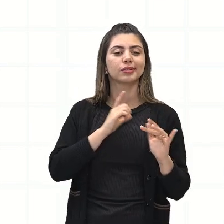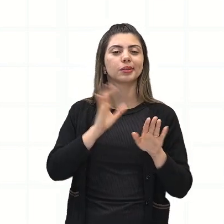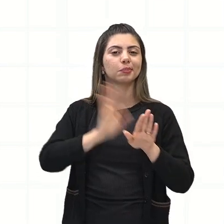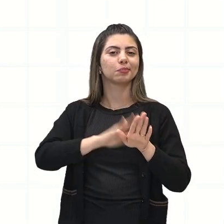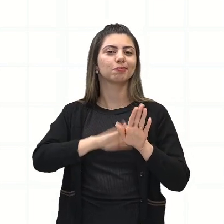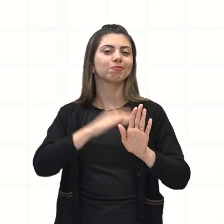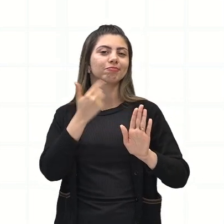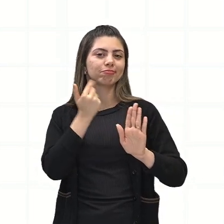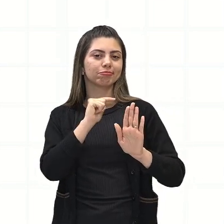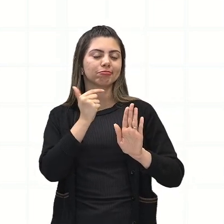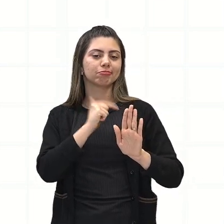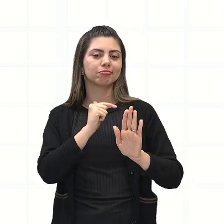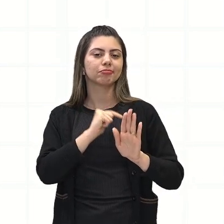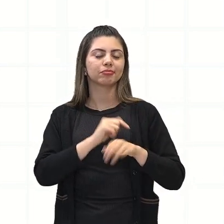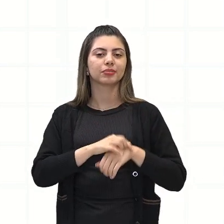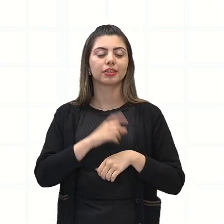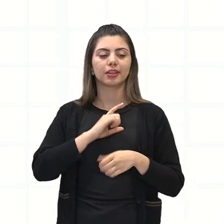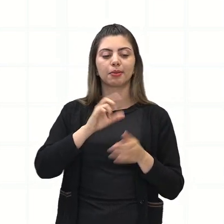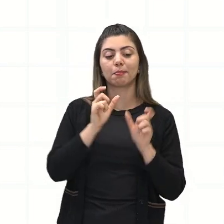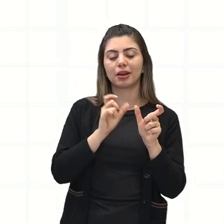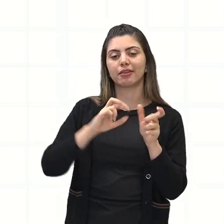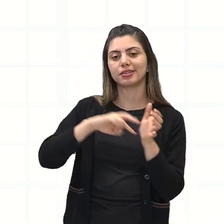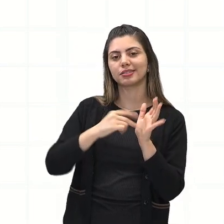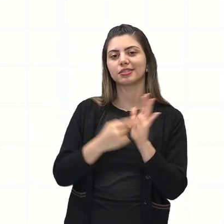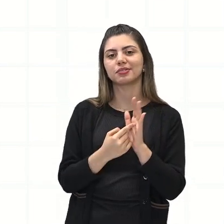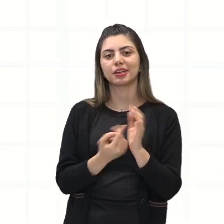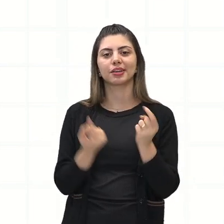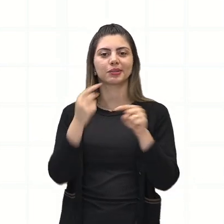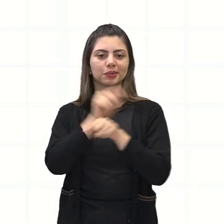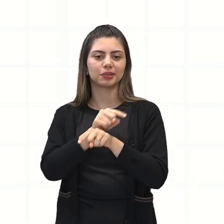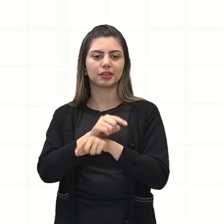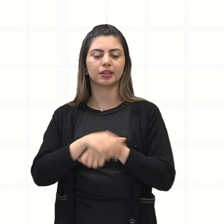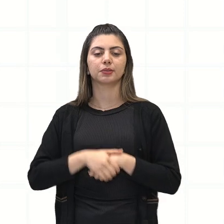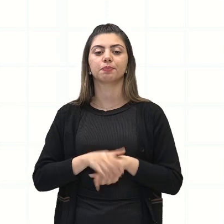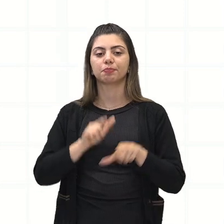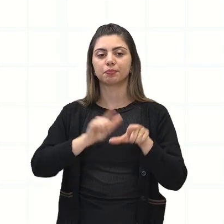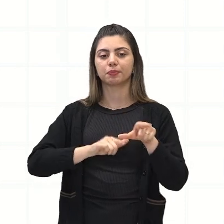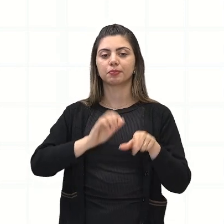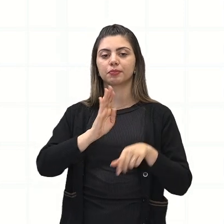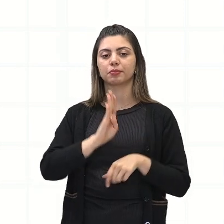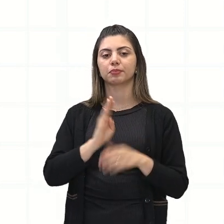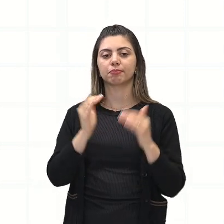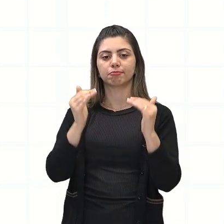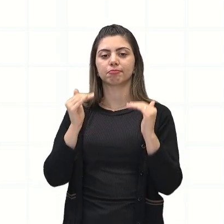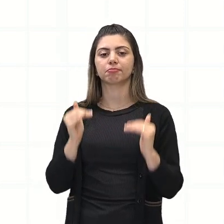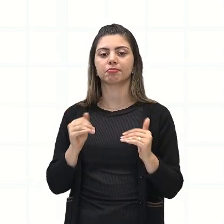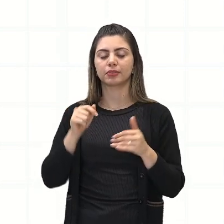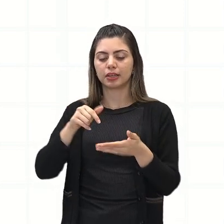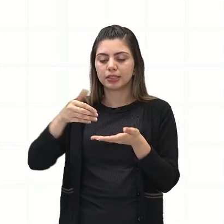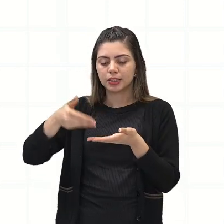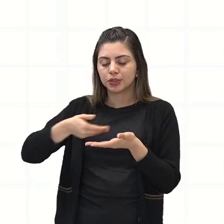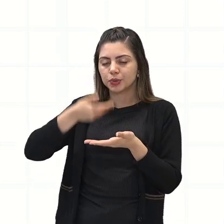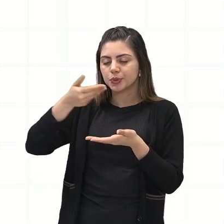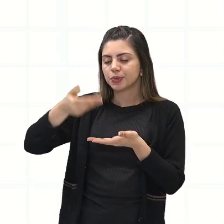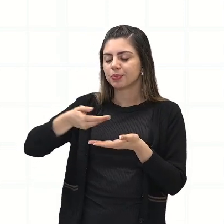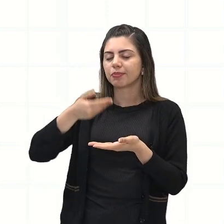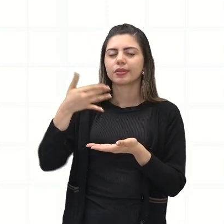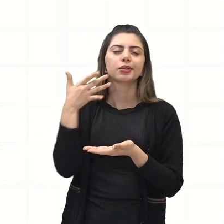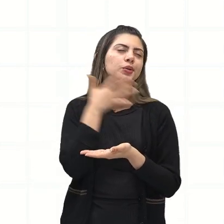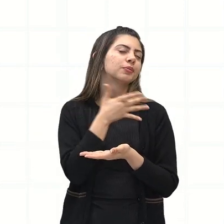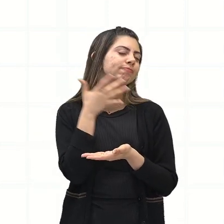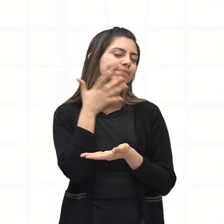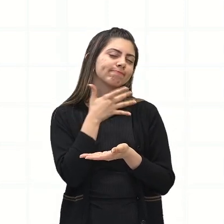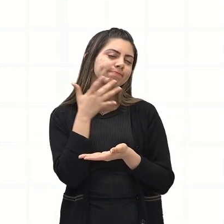ironia, o contrário do que se quer dizer. Na letra B, a sopa estava uma